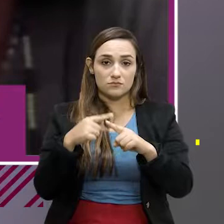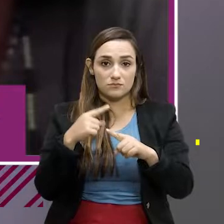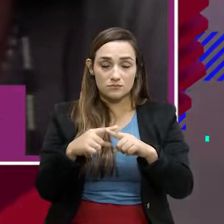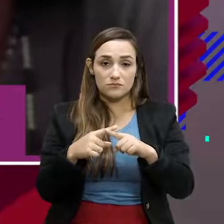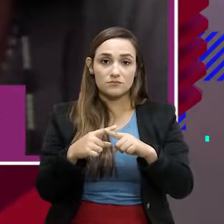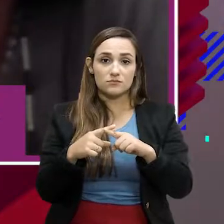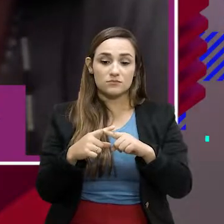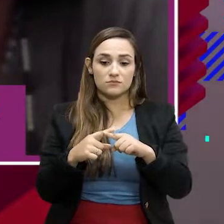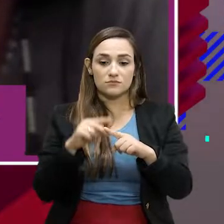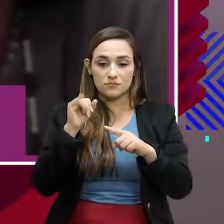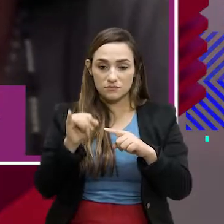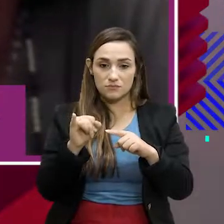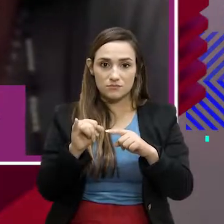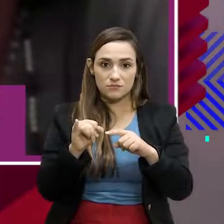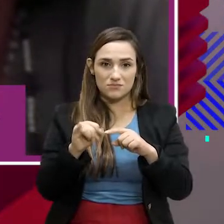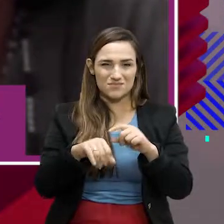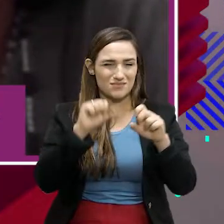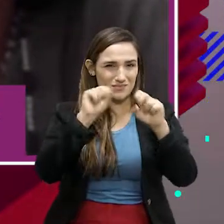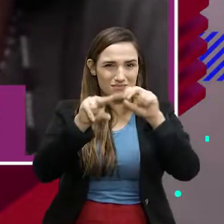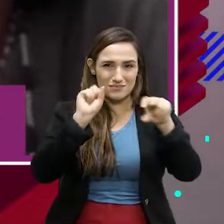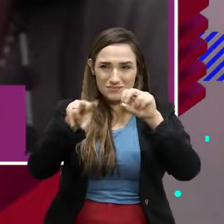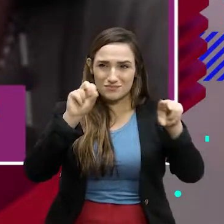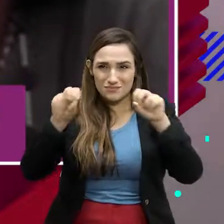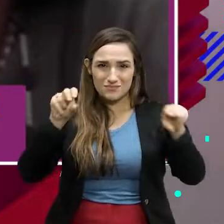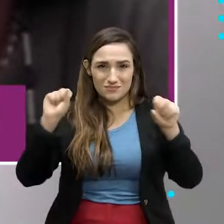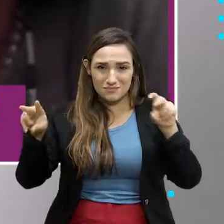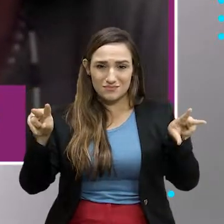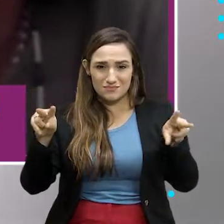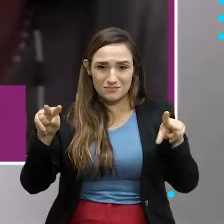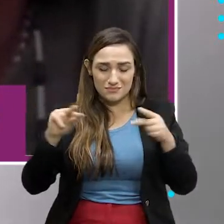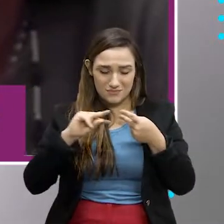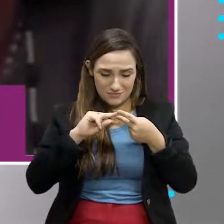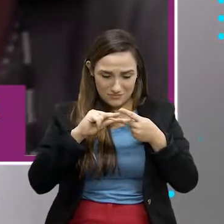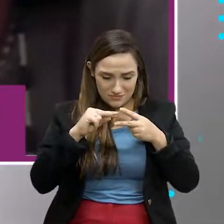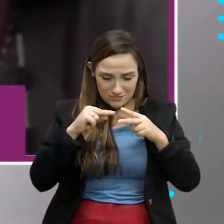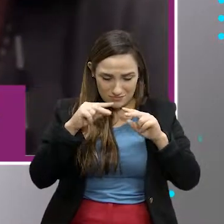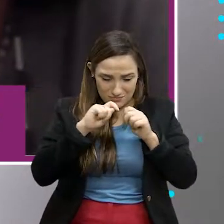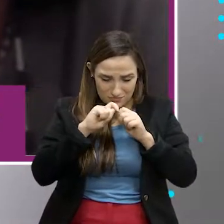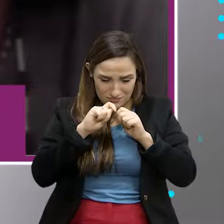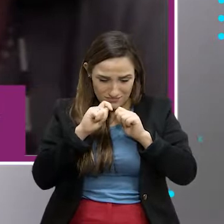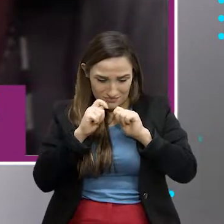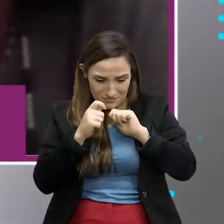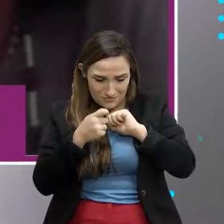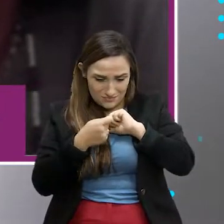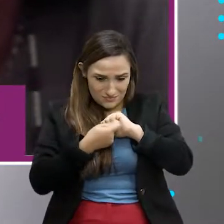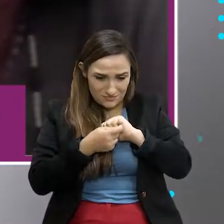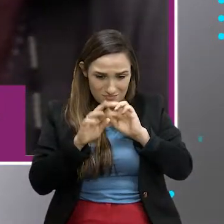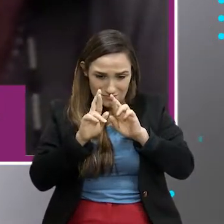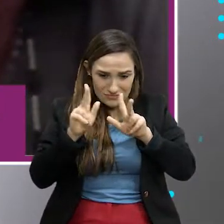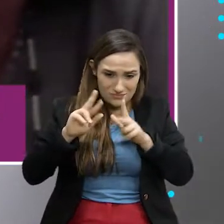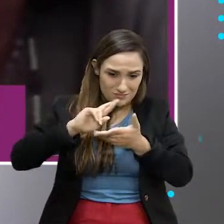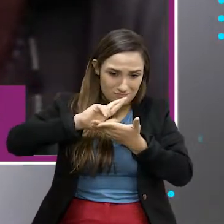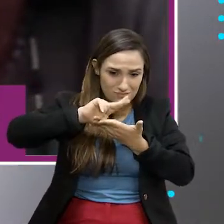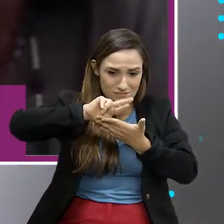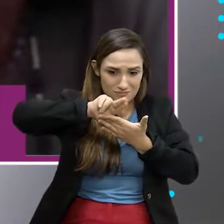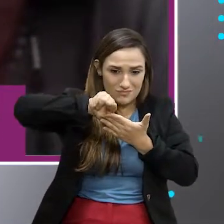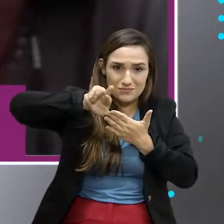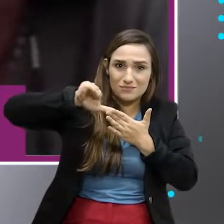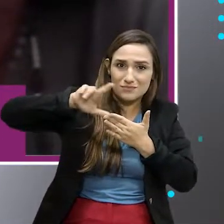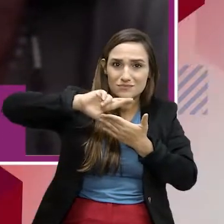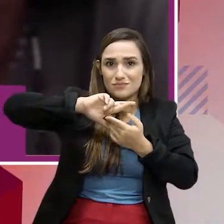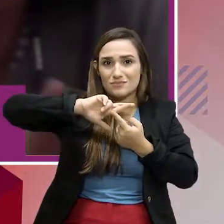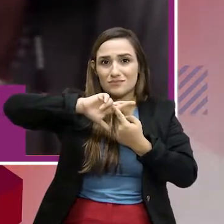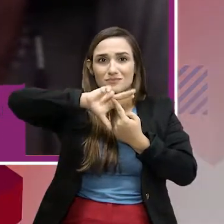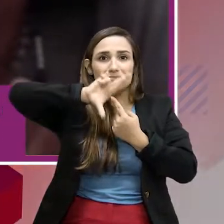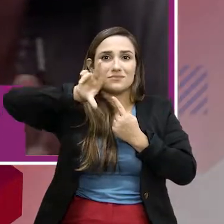preocupados, porque cada vez que esses vírus se replicam, é da natureza que se formem variantes, né?